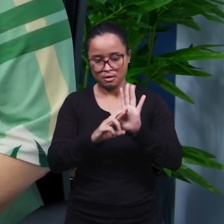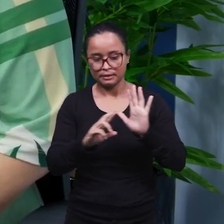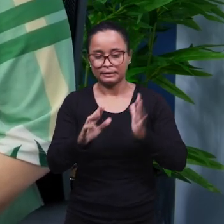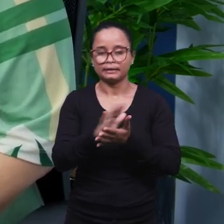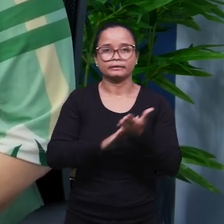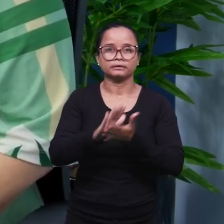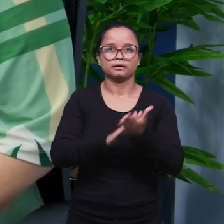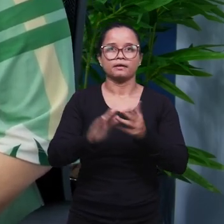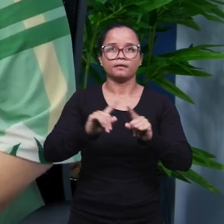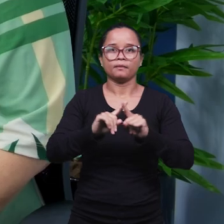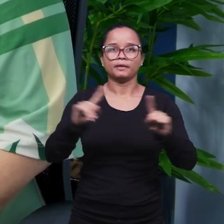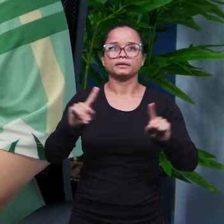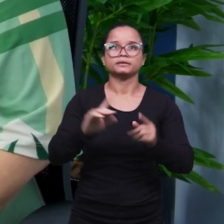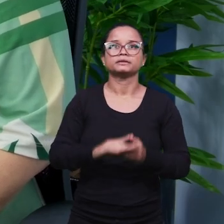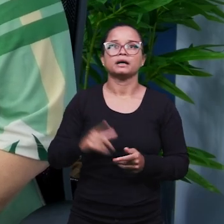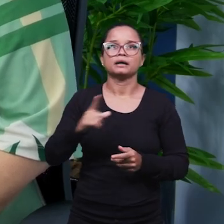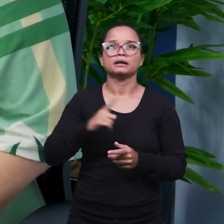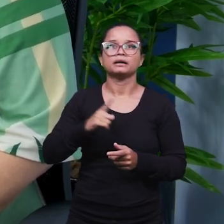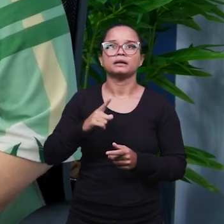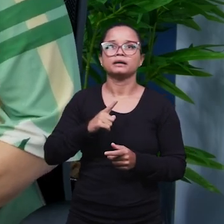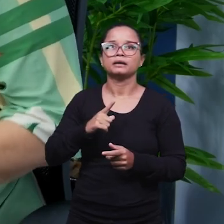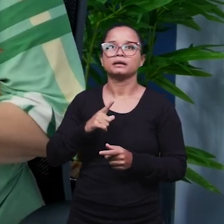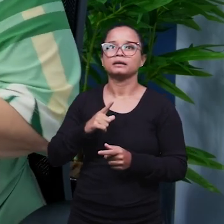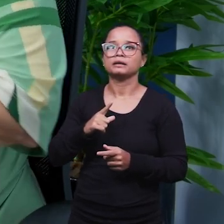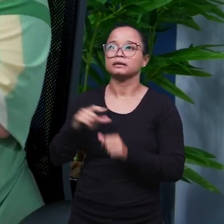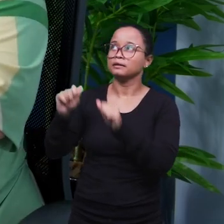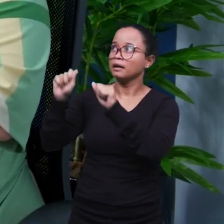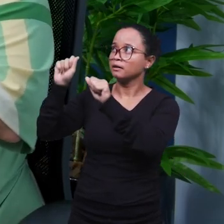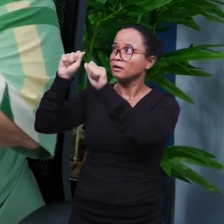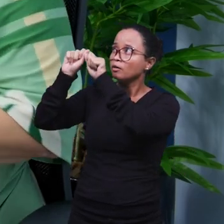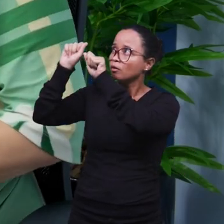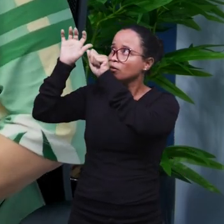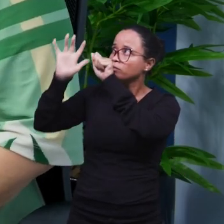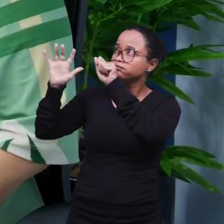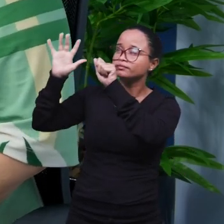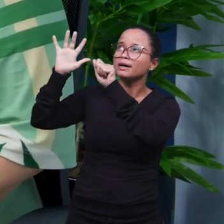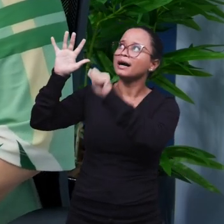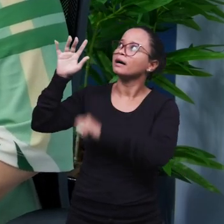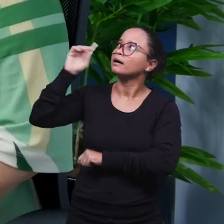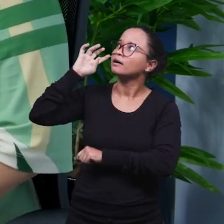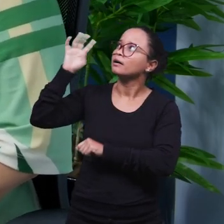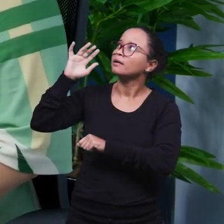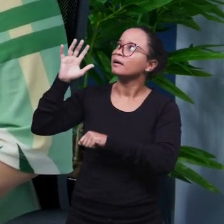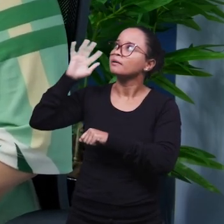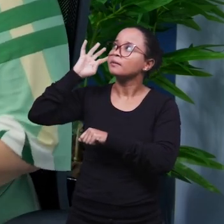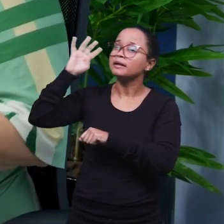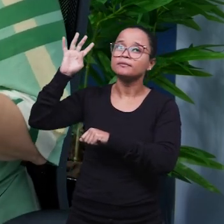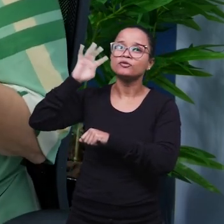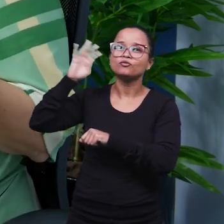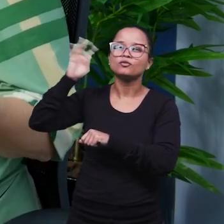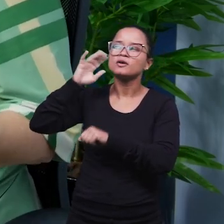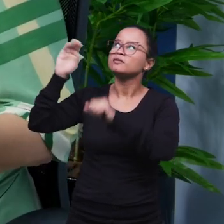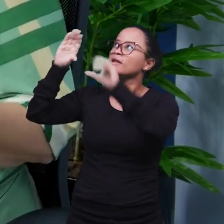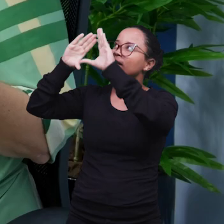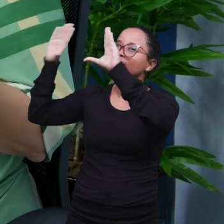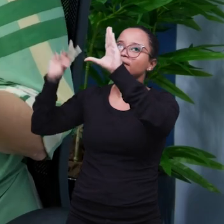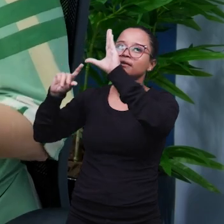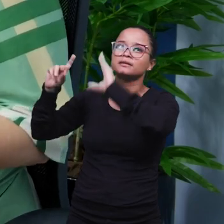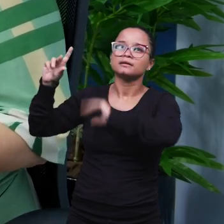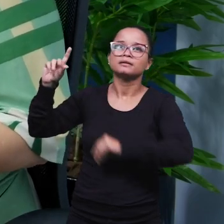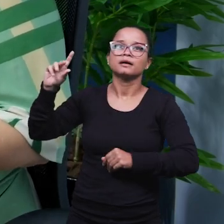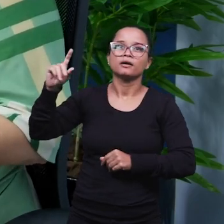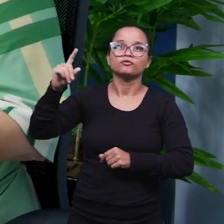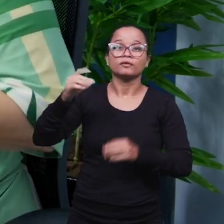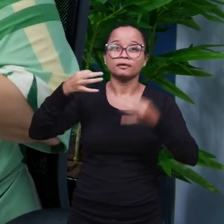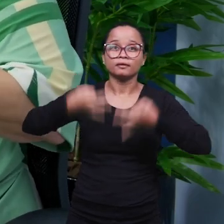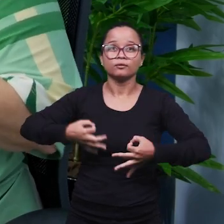nenhum momento, mas tem um balãozinho de conversa que está apontando mais para o alto, pensando na eternidade, exatamente para